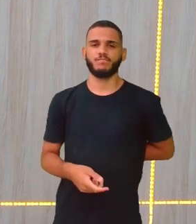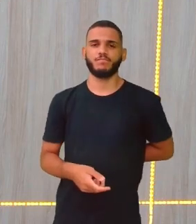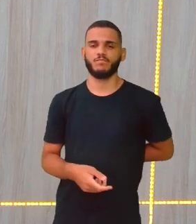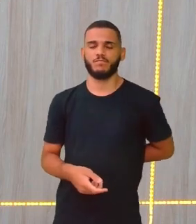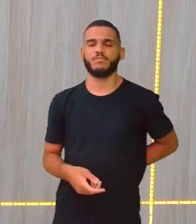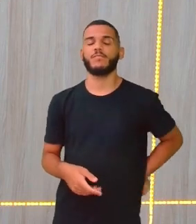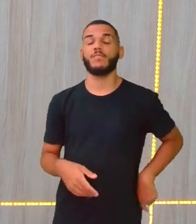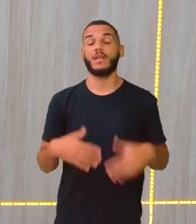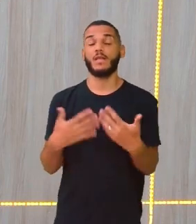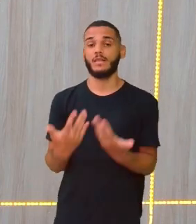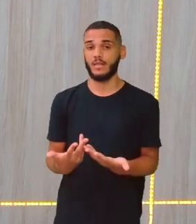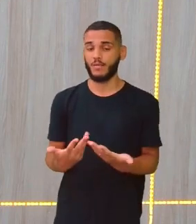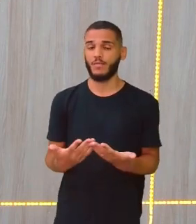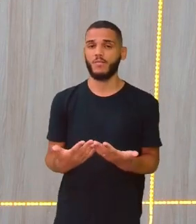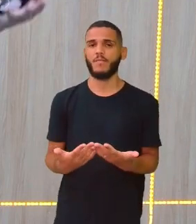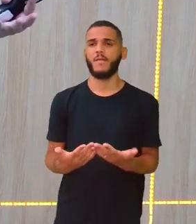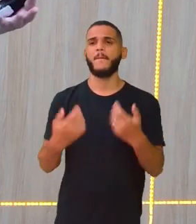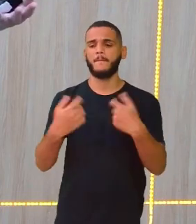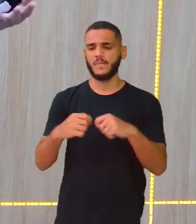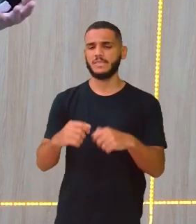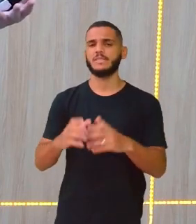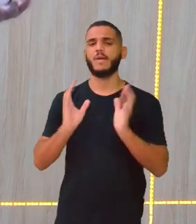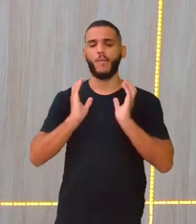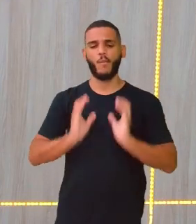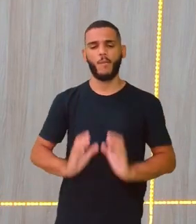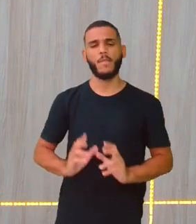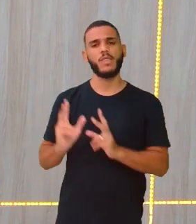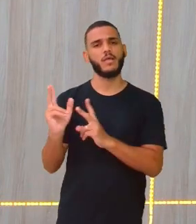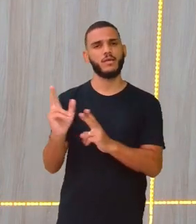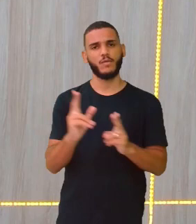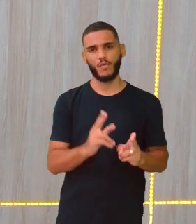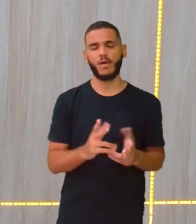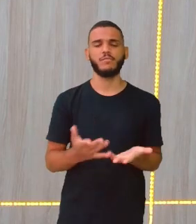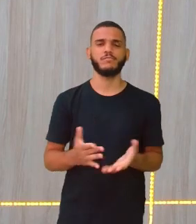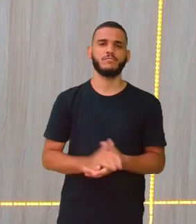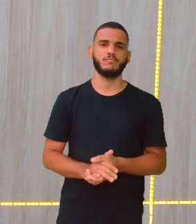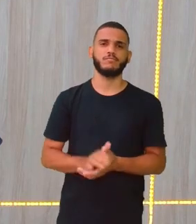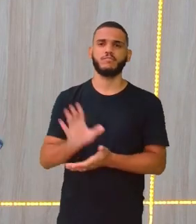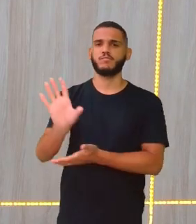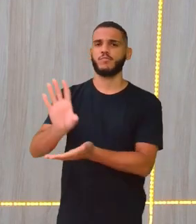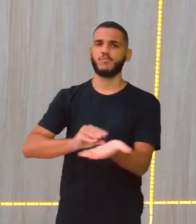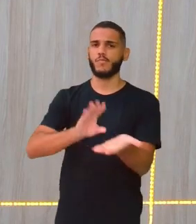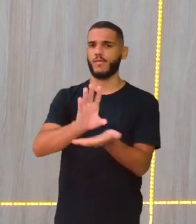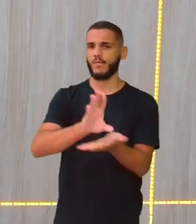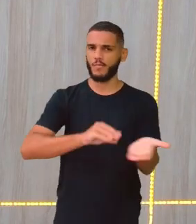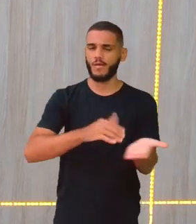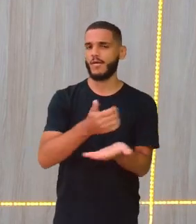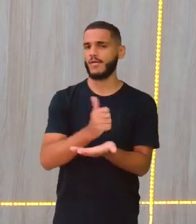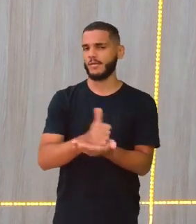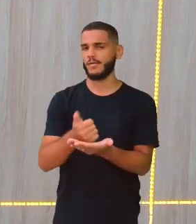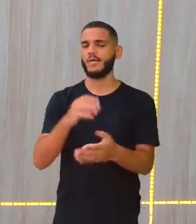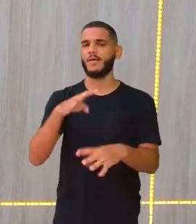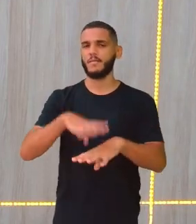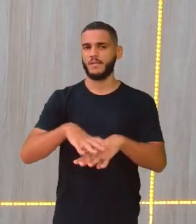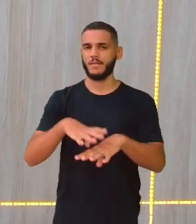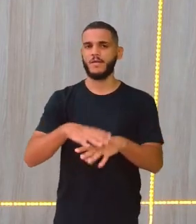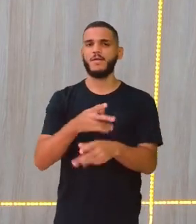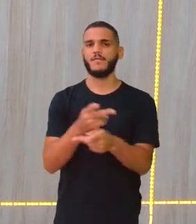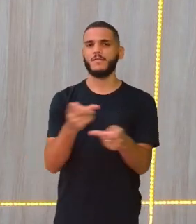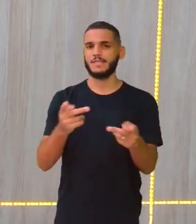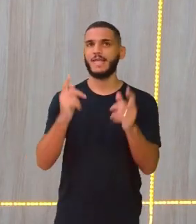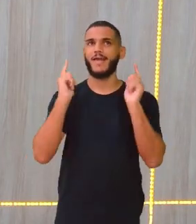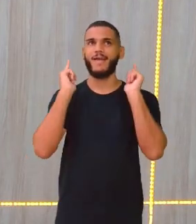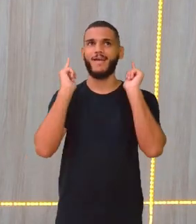Leva esse comportamento do seu joguinho para a matemática, que você vai ver que vai passar a ser